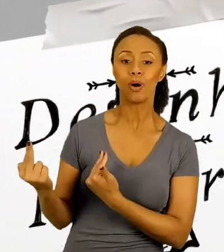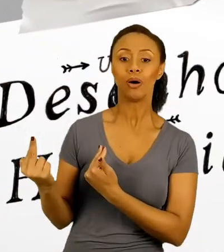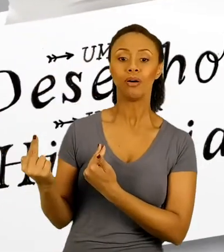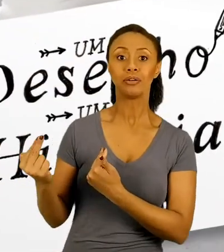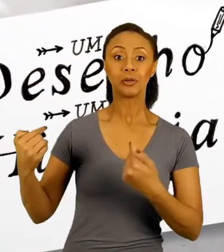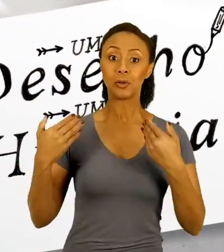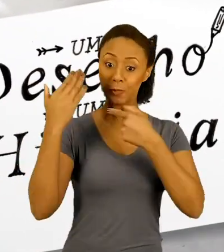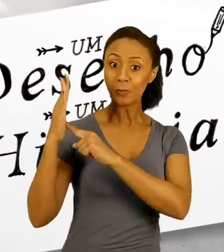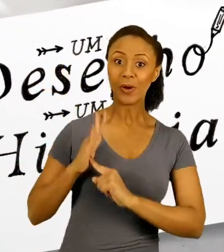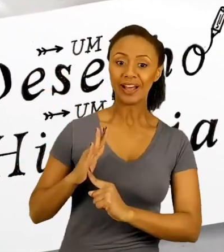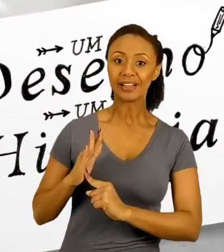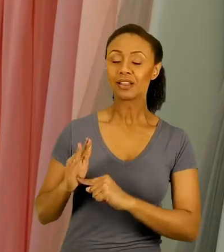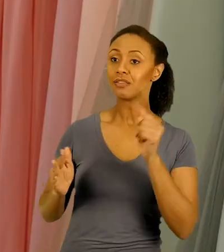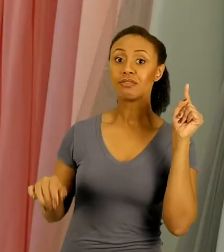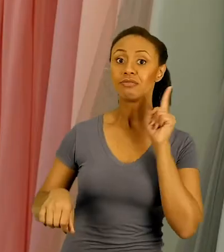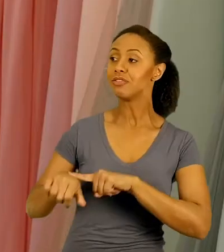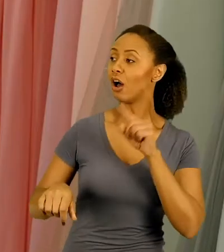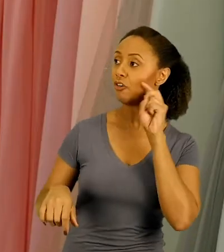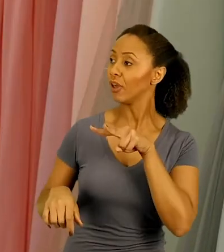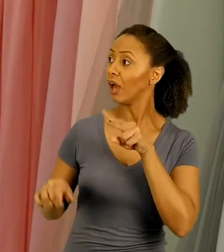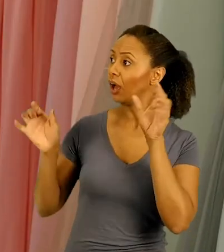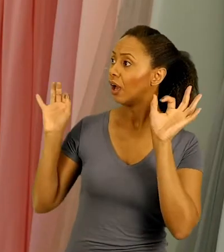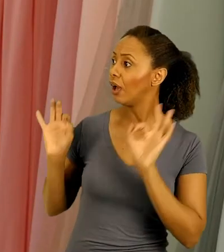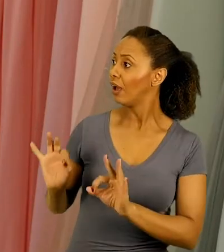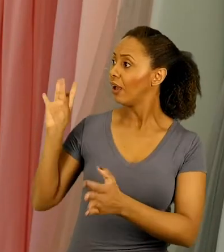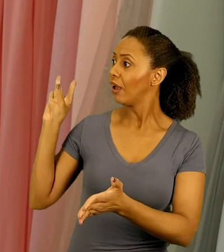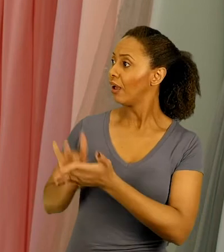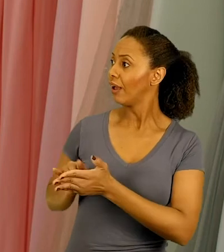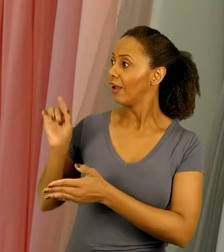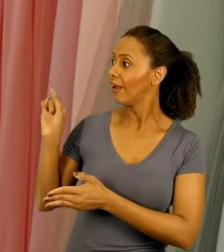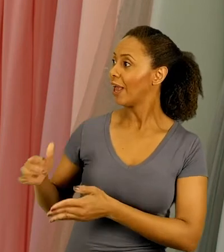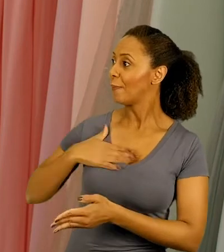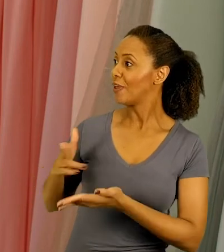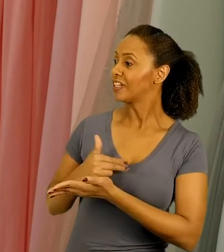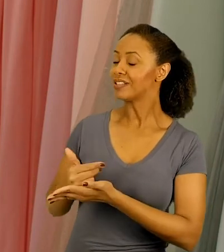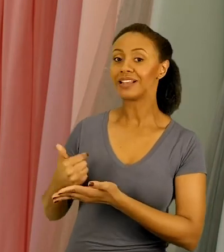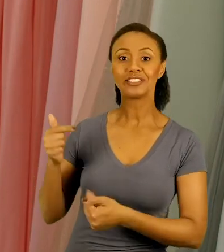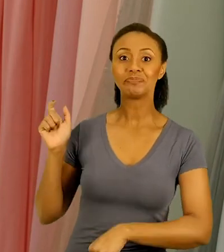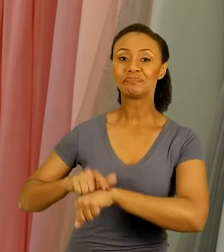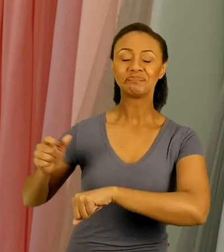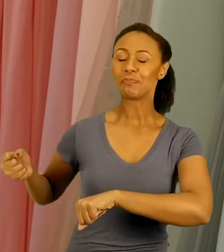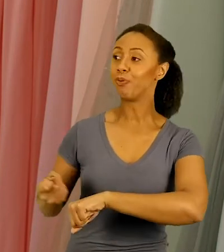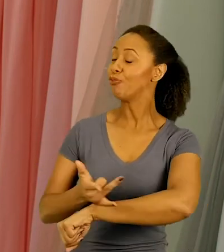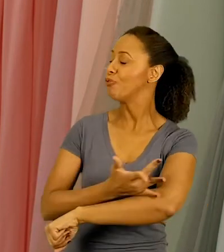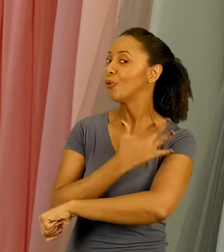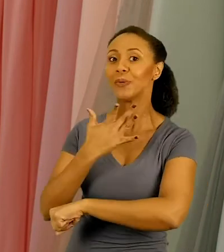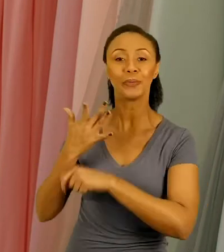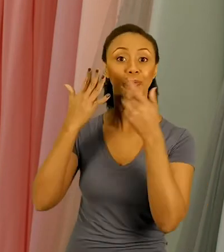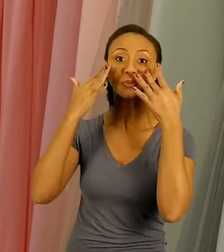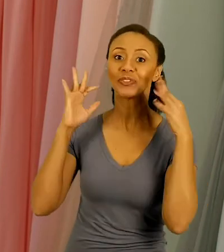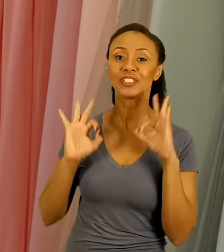me mostrar. Quando eu vi aquele vestido pronto no corpo dela, nossa, eu me emocionei muito, muito,